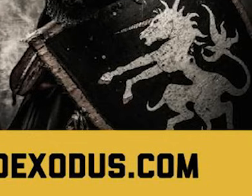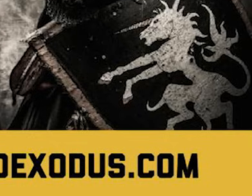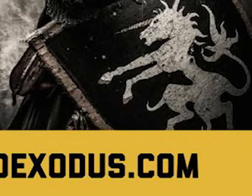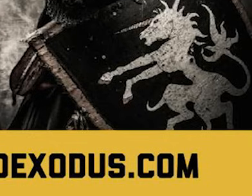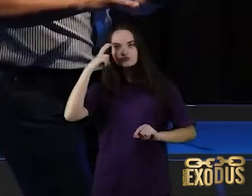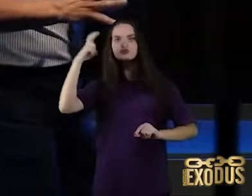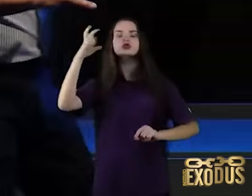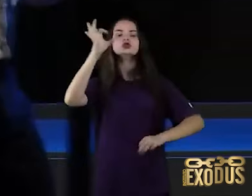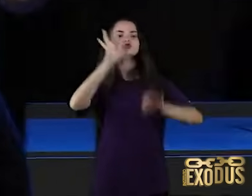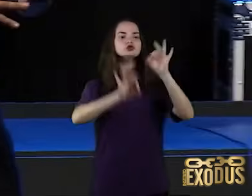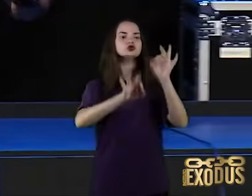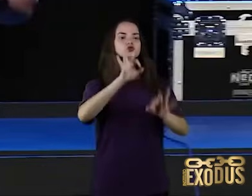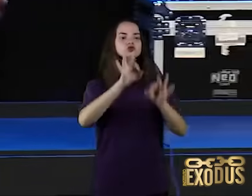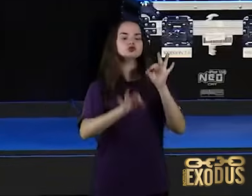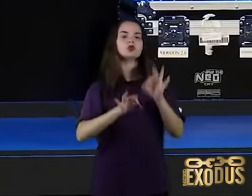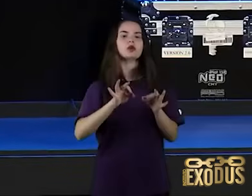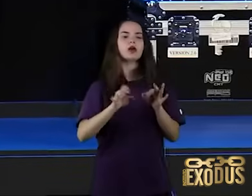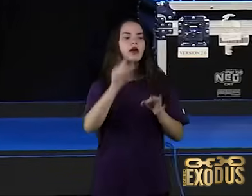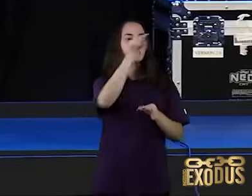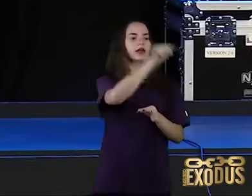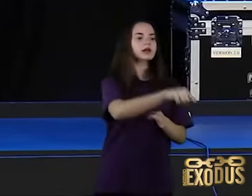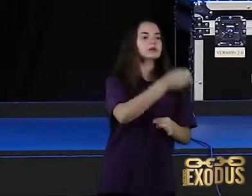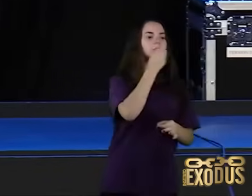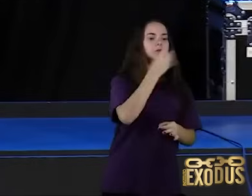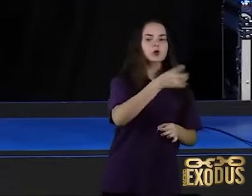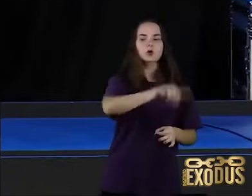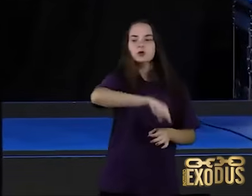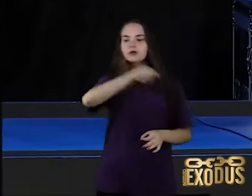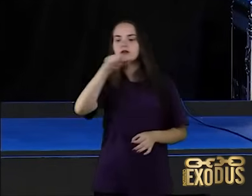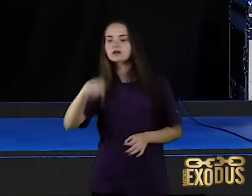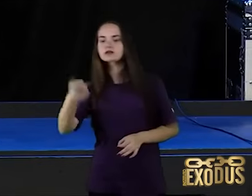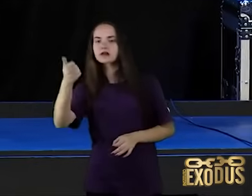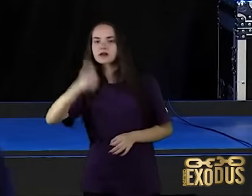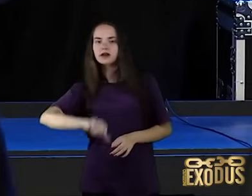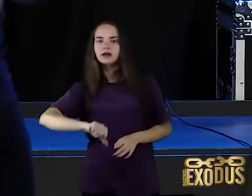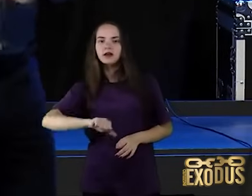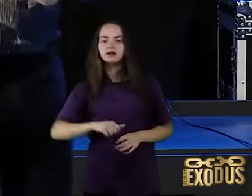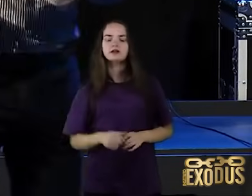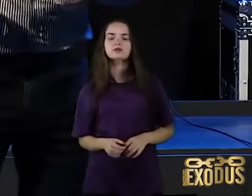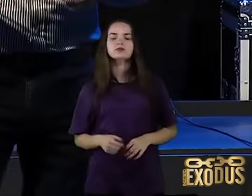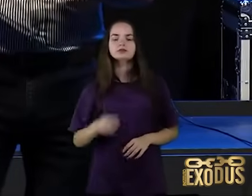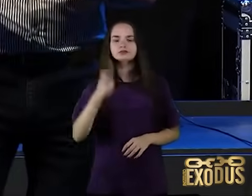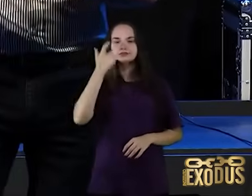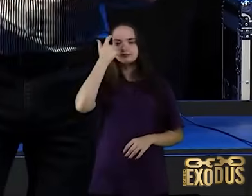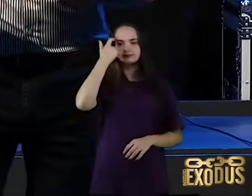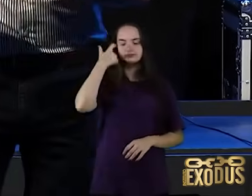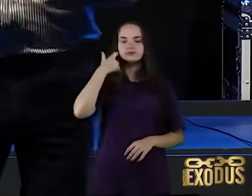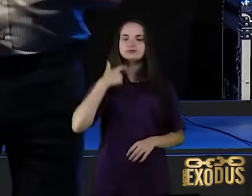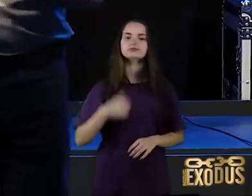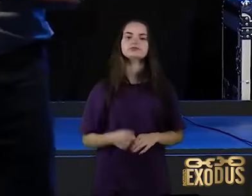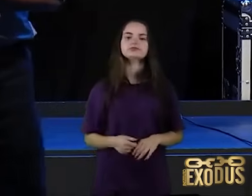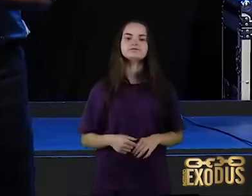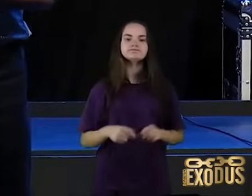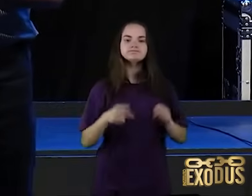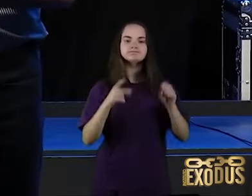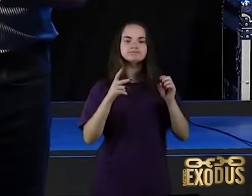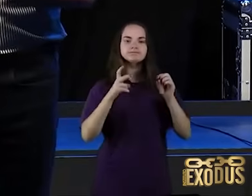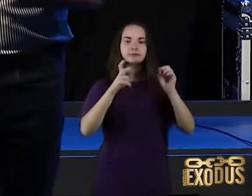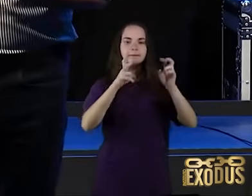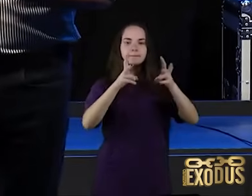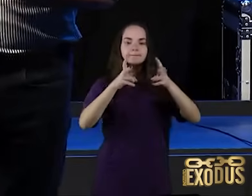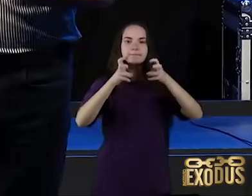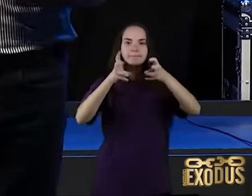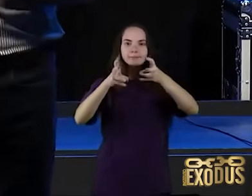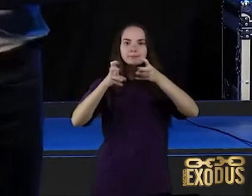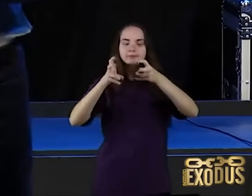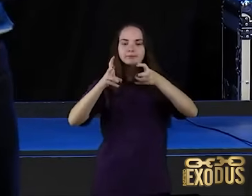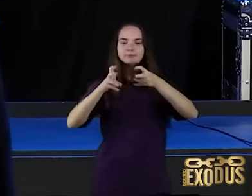um julgamento a seu respeito a respeito de outro discernir espíritos gente discernir espírito D mais é do que